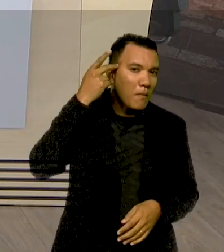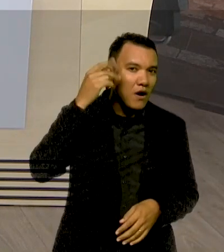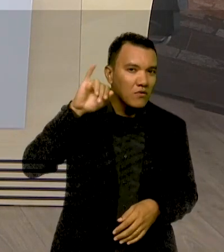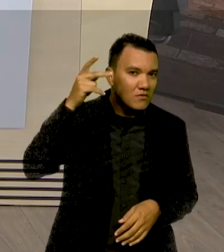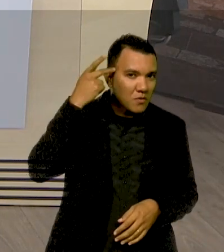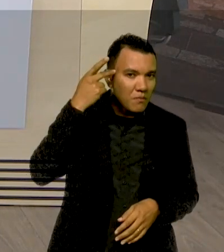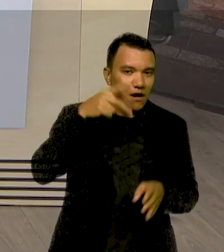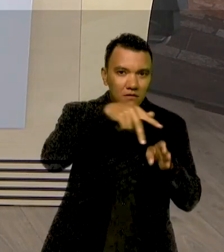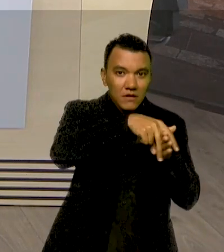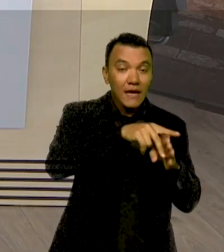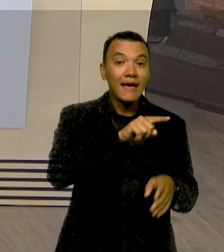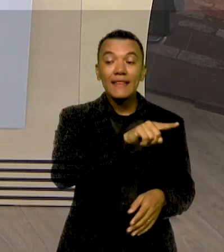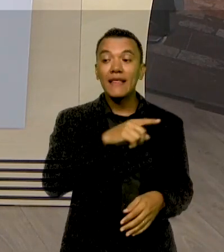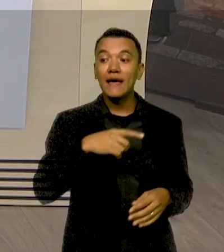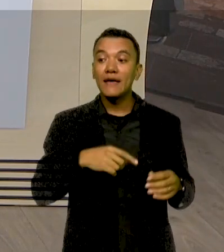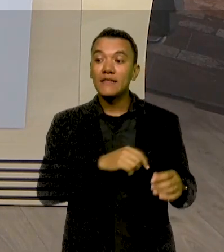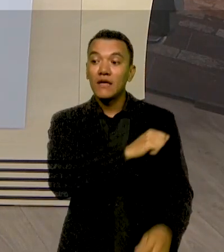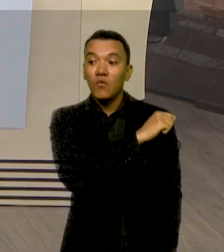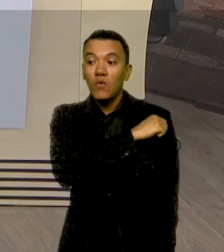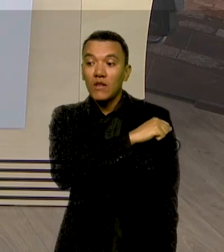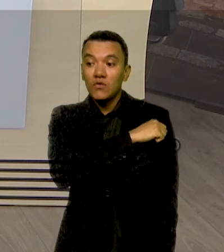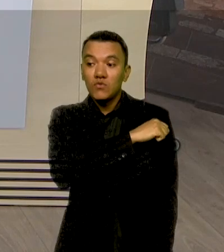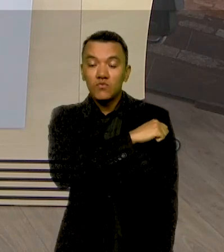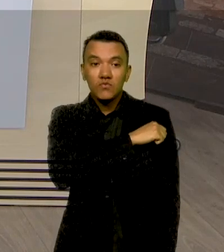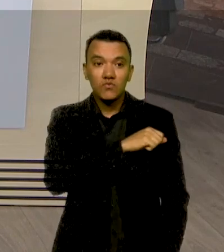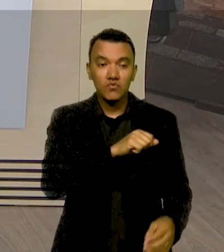e havia a presença do intérprete.